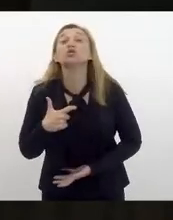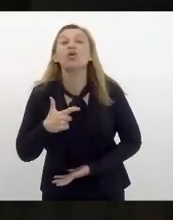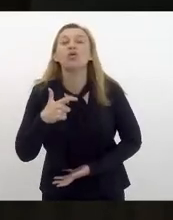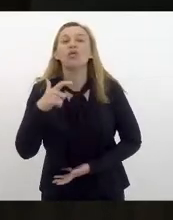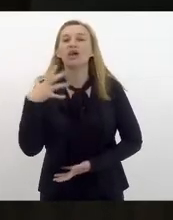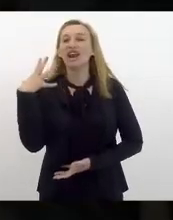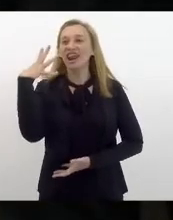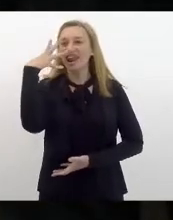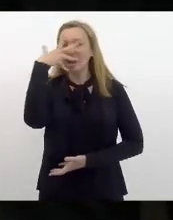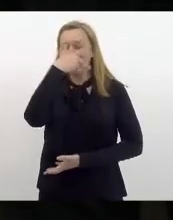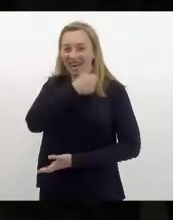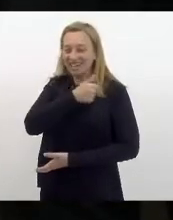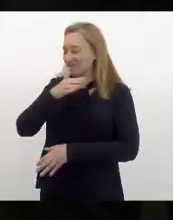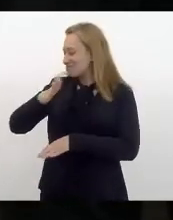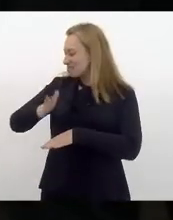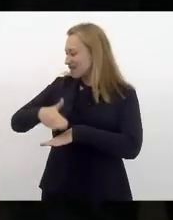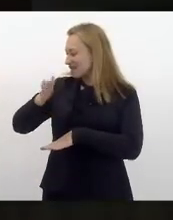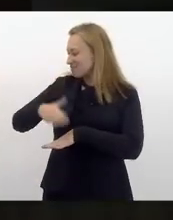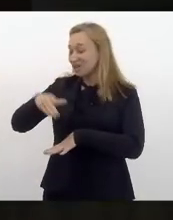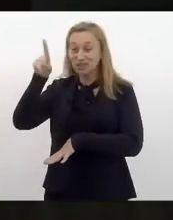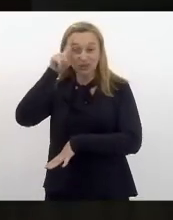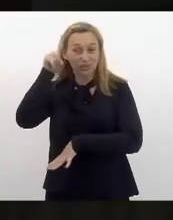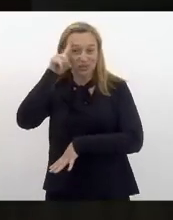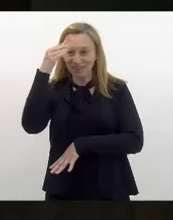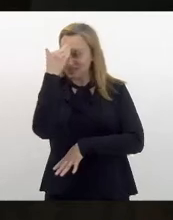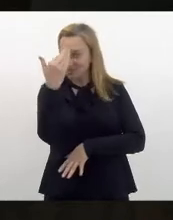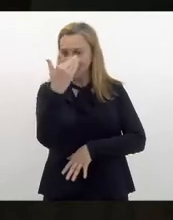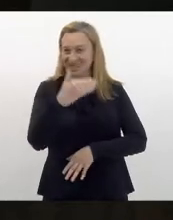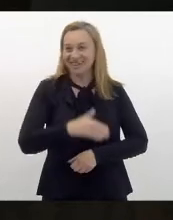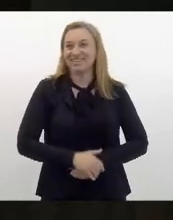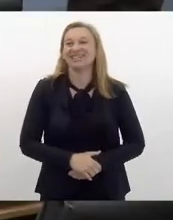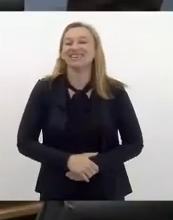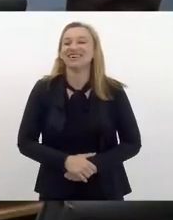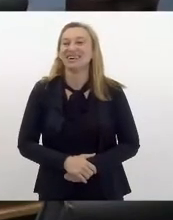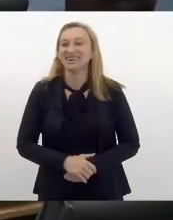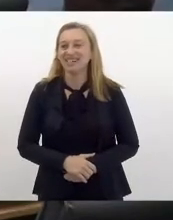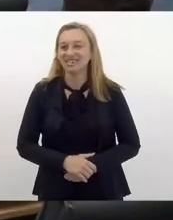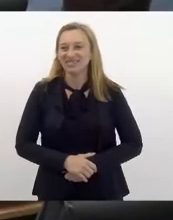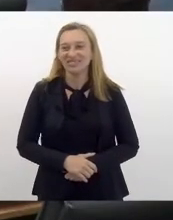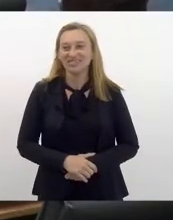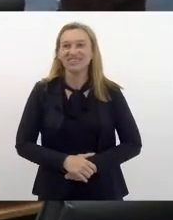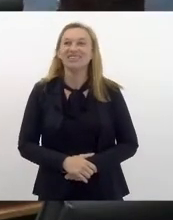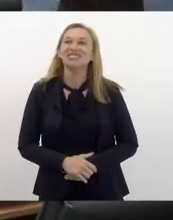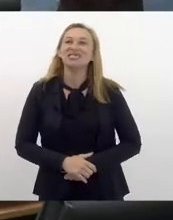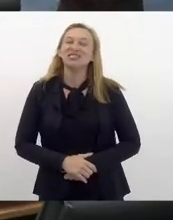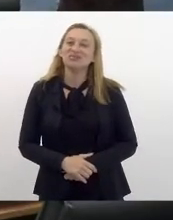muito bonita dia mais ainda Obrigada entendeu Ó